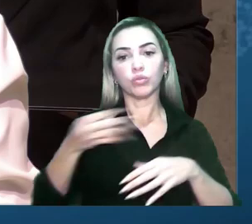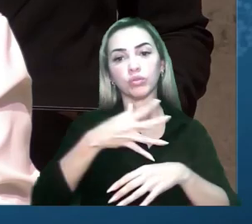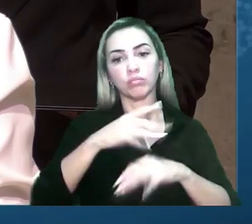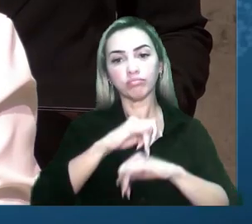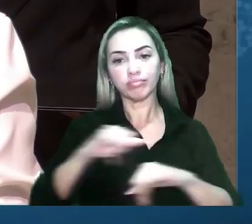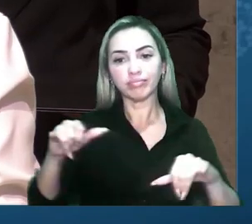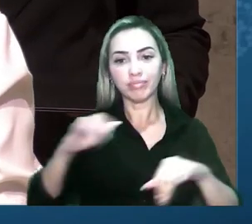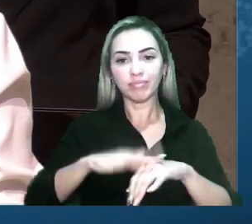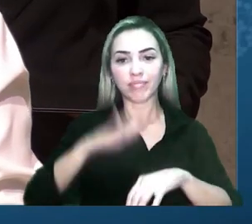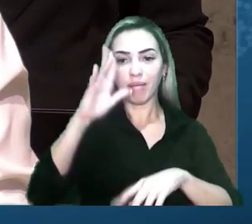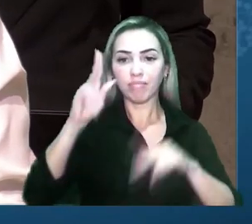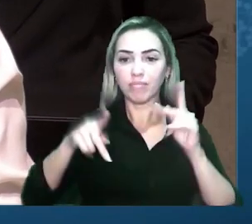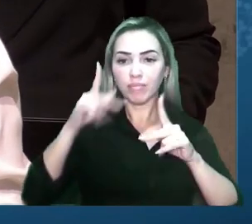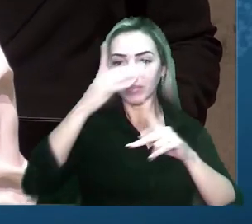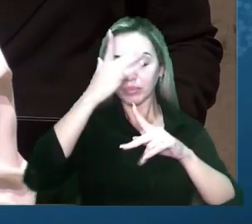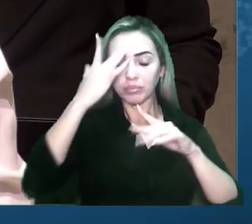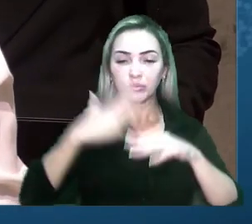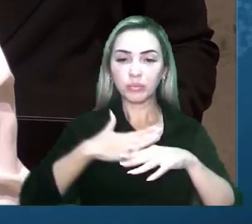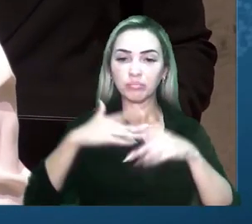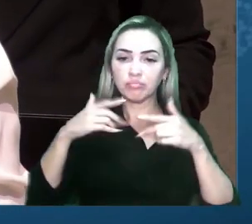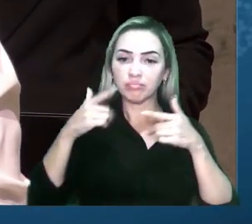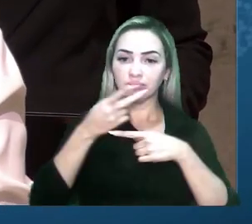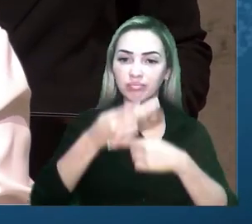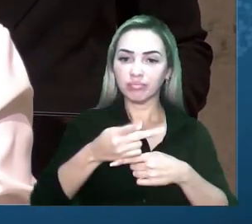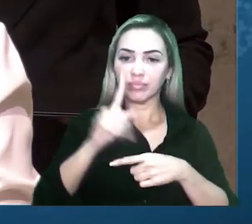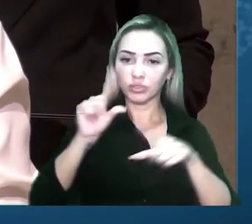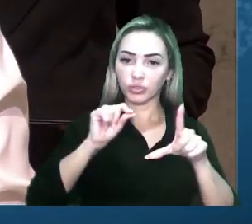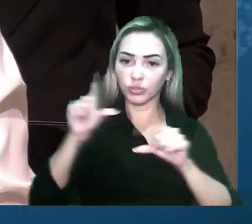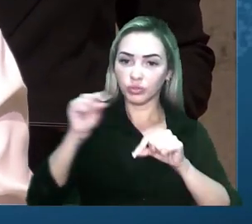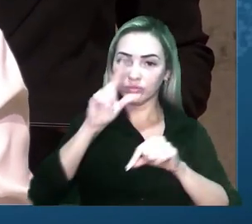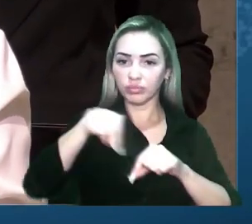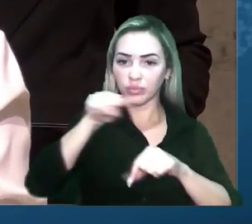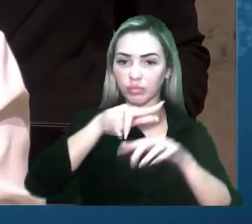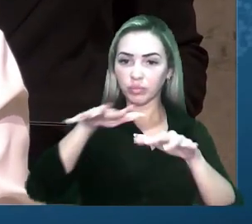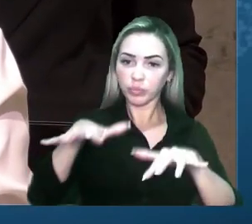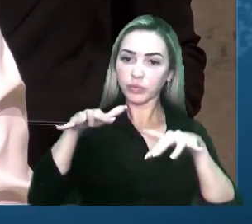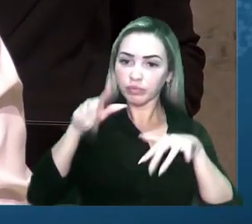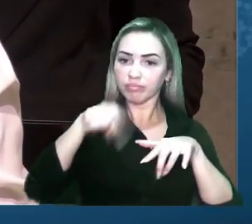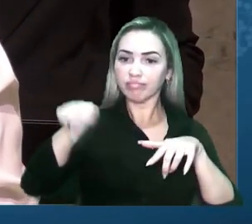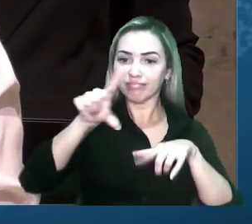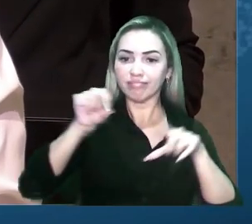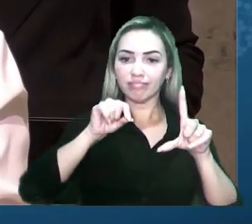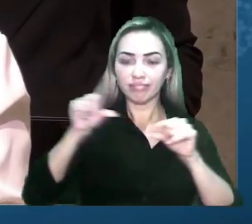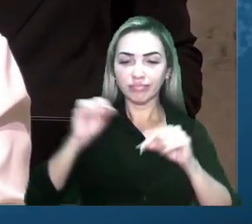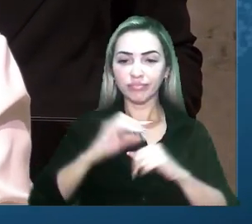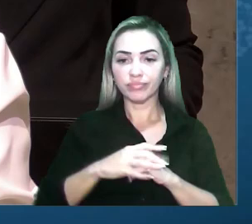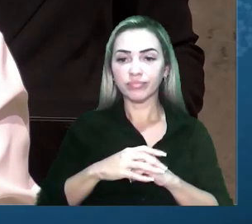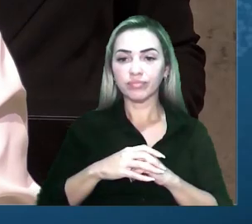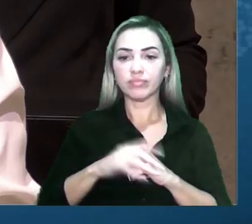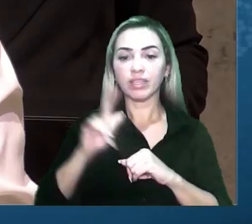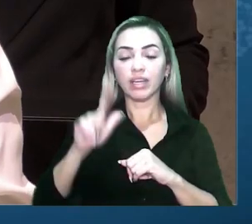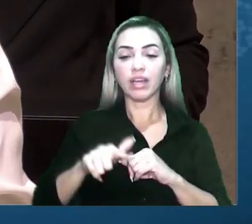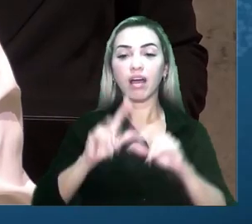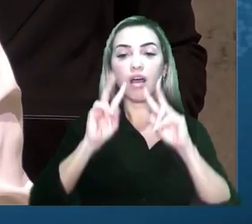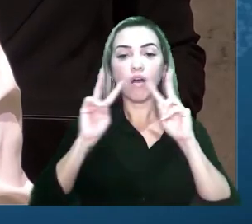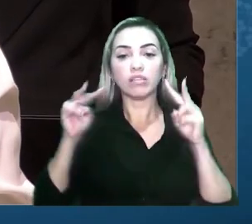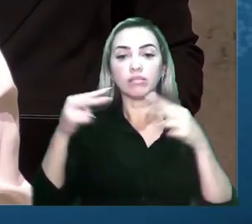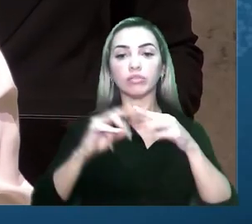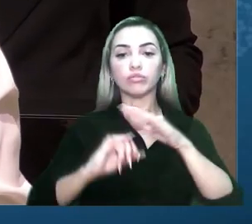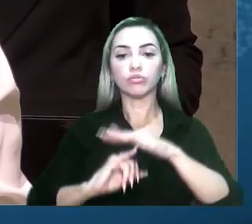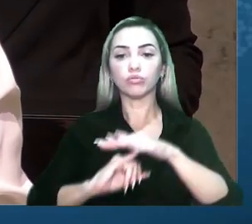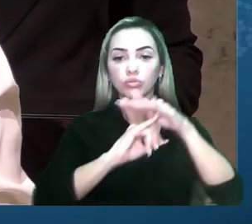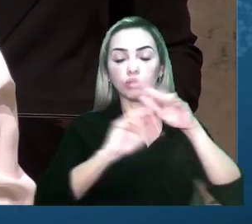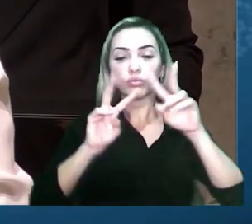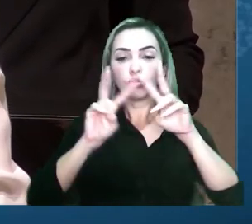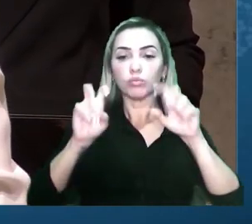mais popular. Então, foi uma escolha do público, uma escolha de vocês, e é um reconhecimento institucional ao